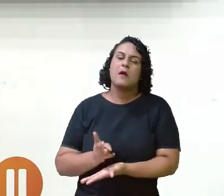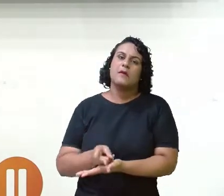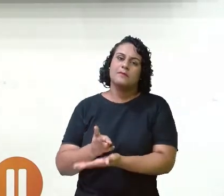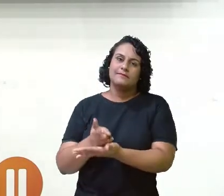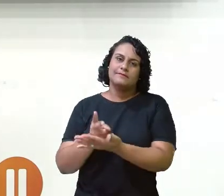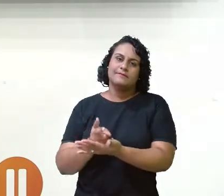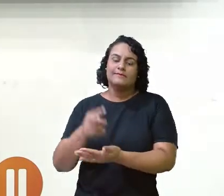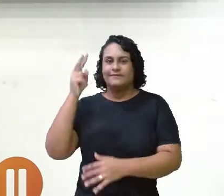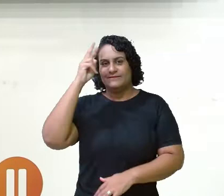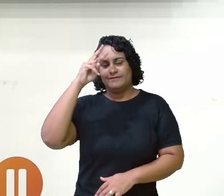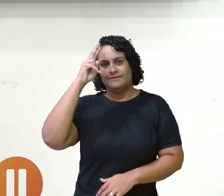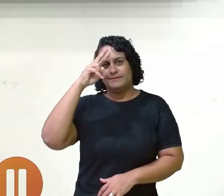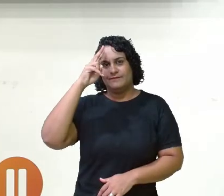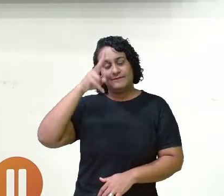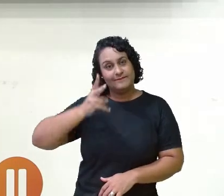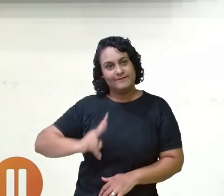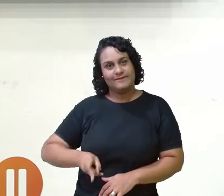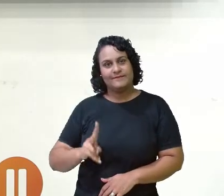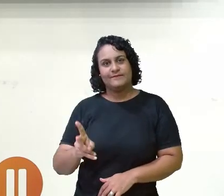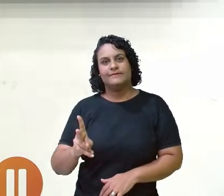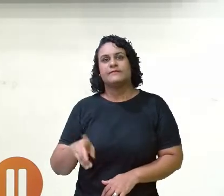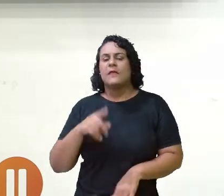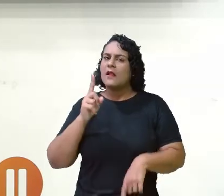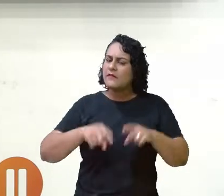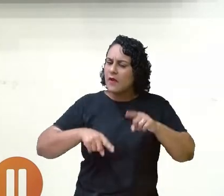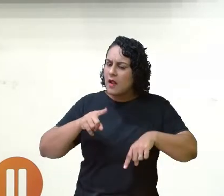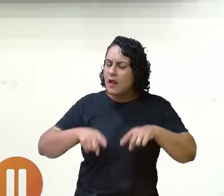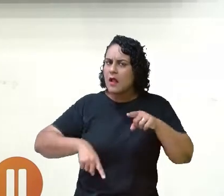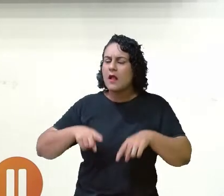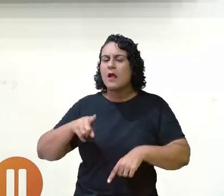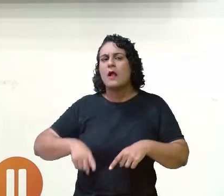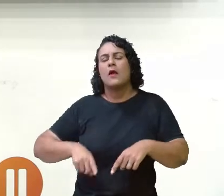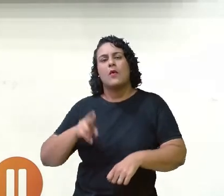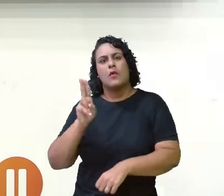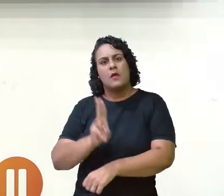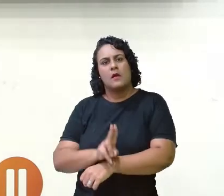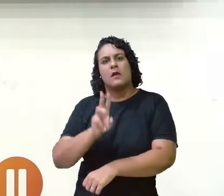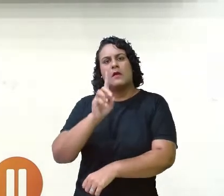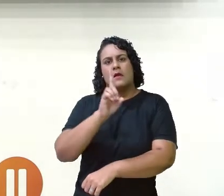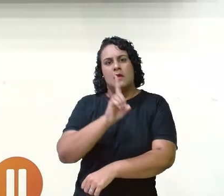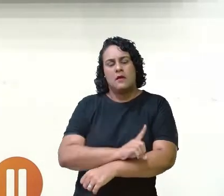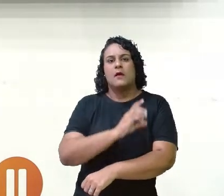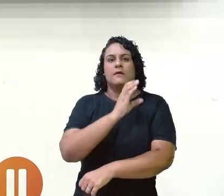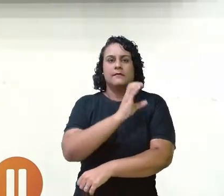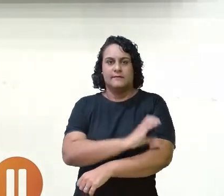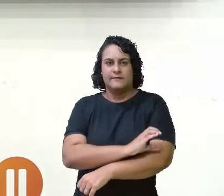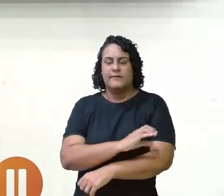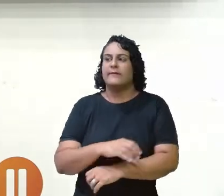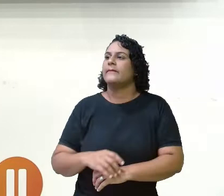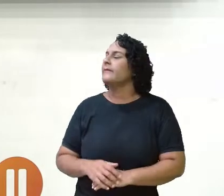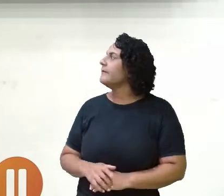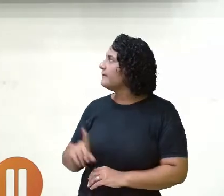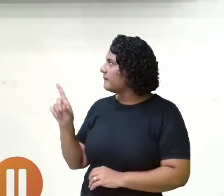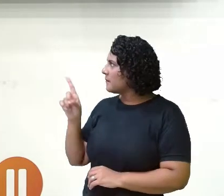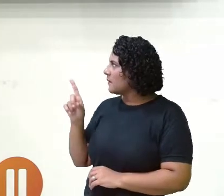Lembrando, sempre a gente variando. Unidade, dezena, centena. No caso da terceira classe,